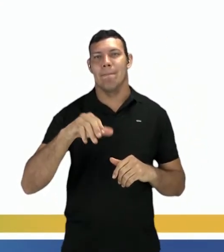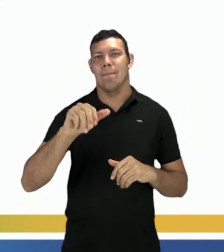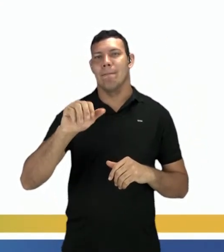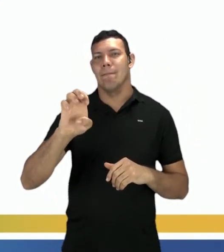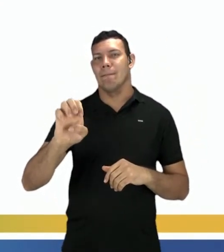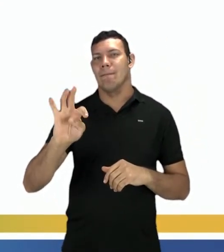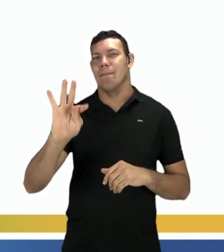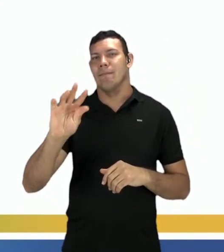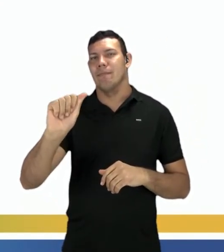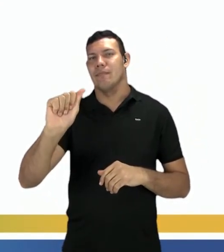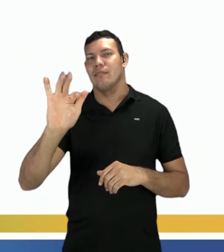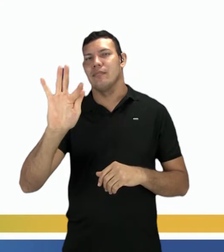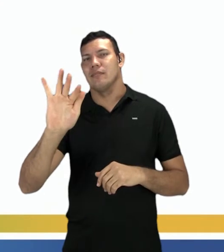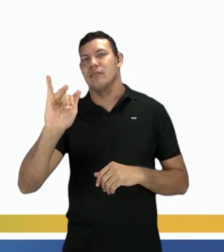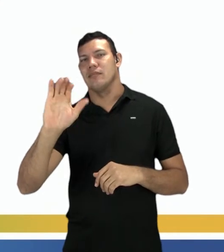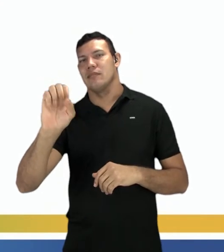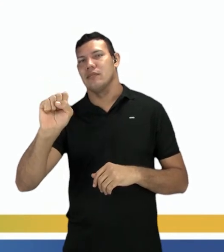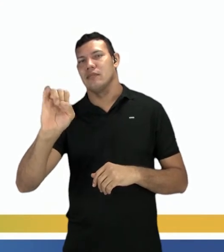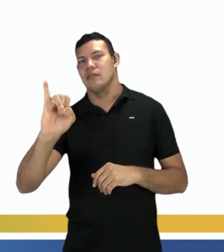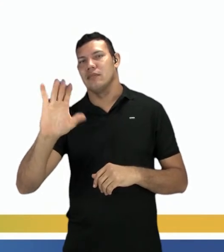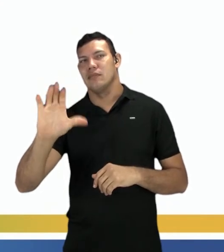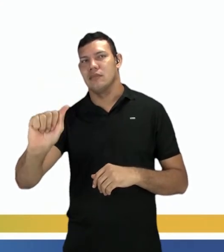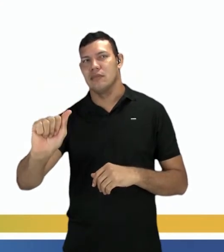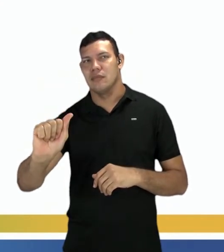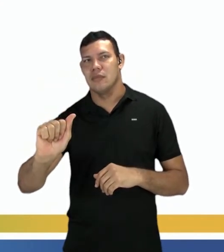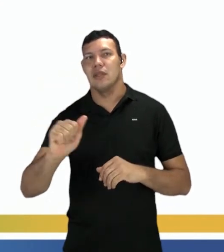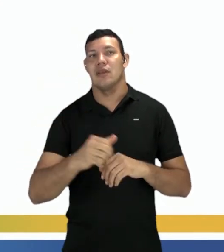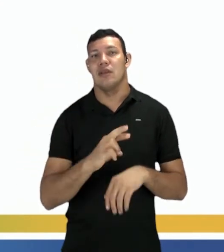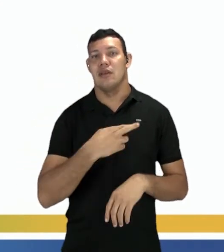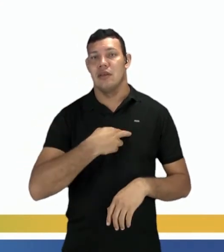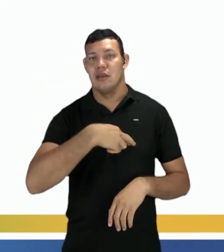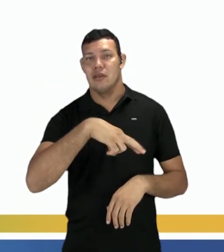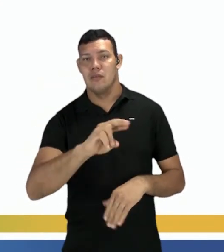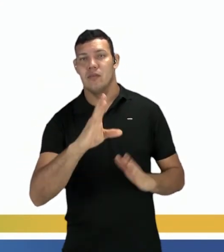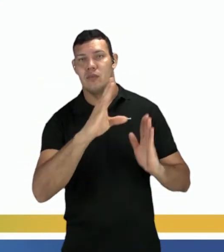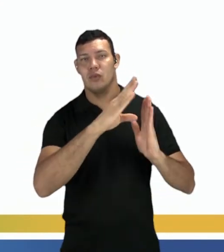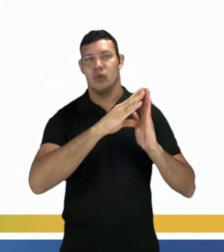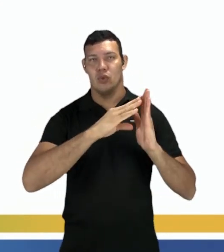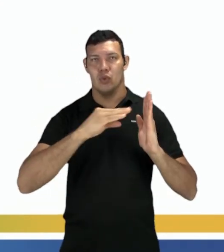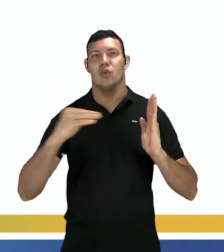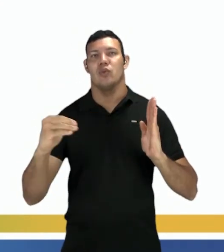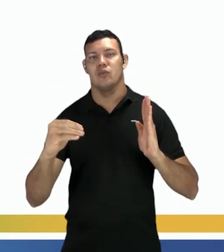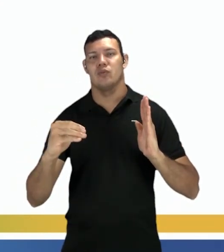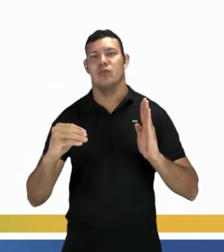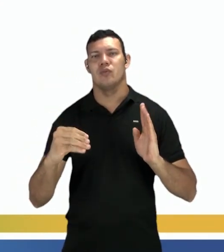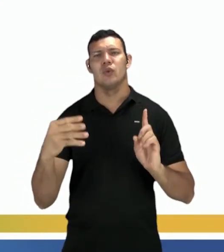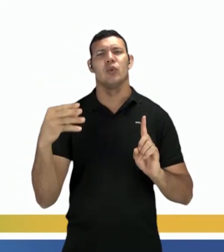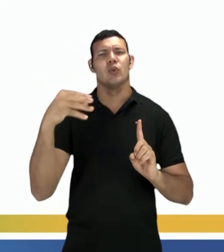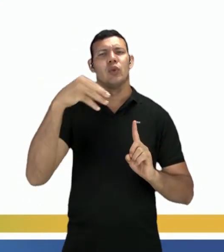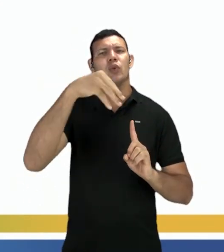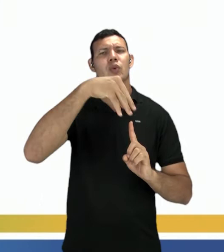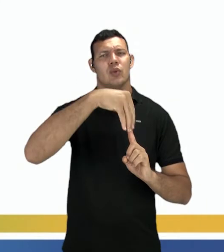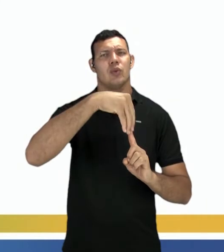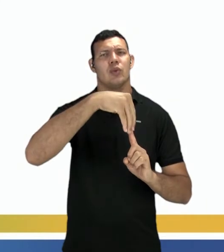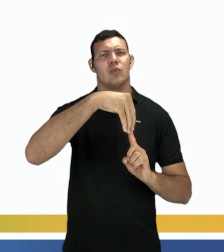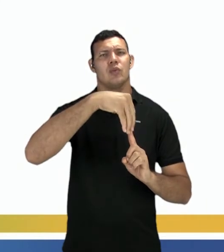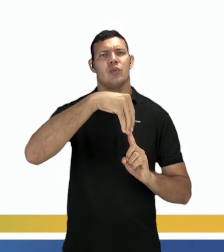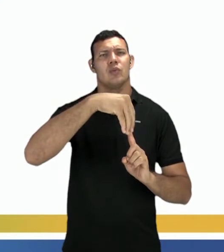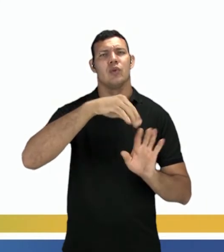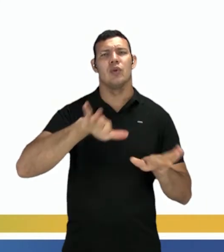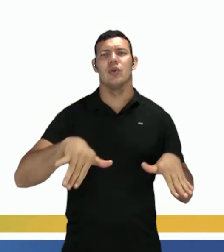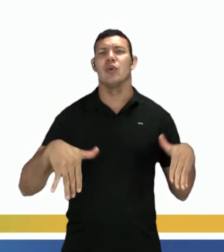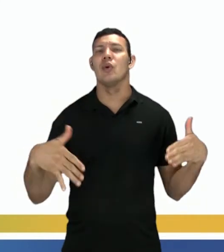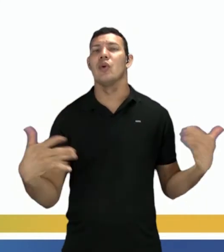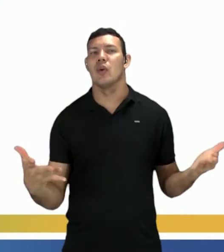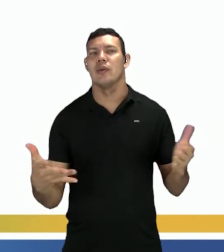alguma coisa. Agora é importante te falar. Bom, o que foi a Escola de Viena? Isso era um grupo, uma corrente